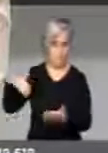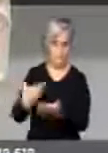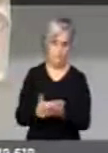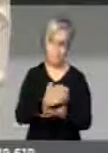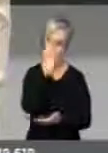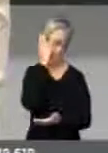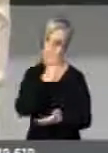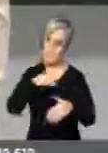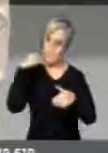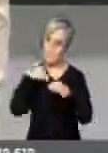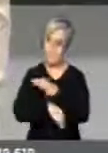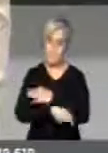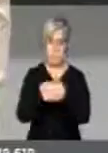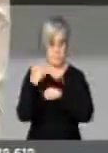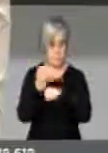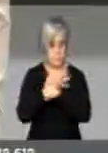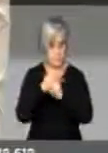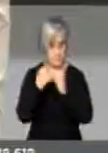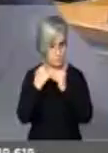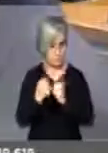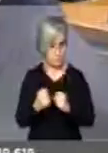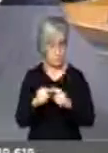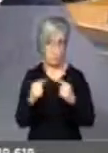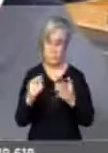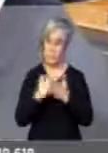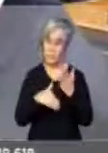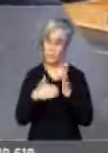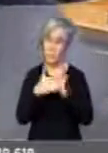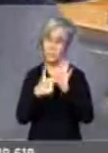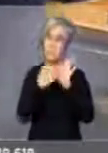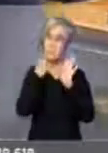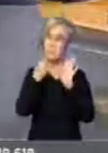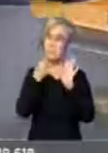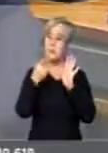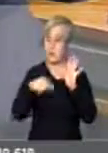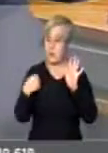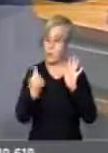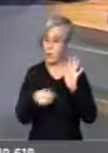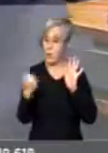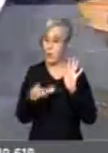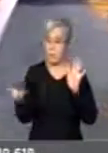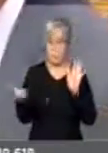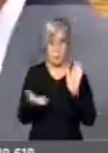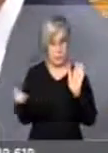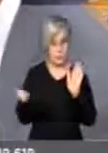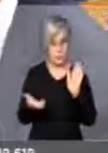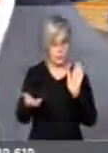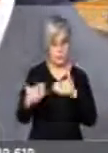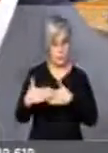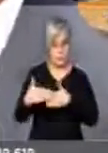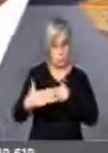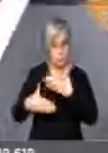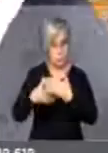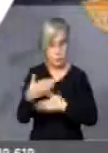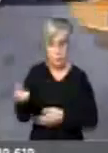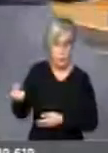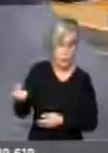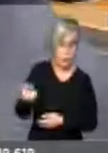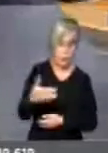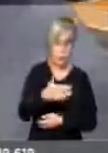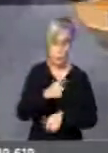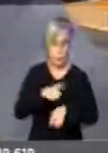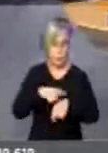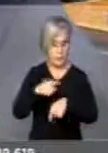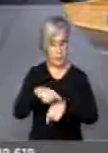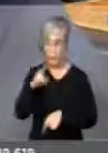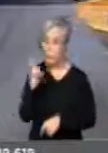gravidade tamanha. Mas, enfim, tudo isso é para dizer que nós temos que, nesse tempo, em um tempo muito atual e da